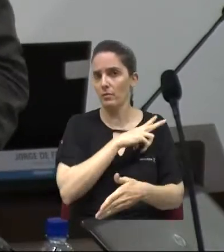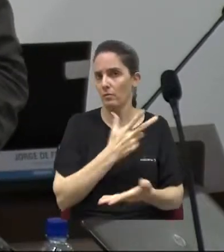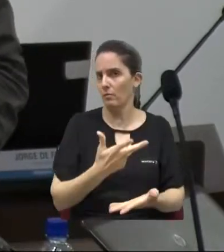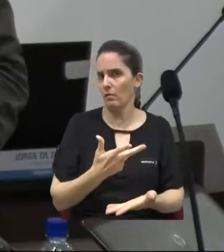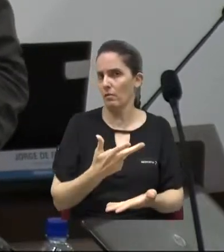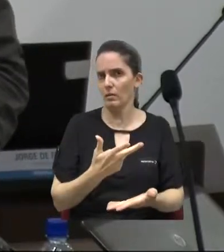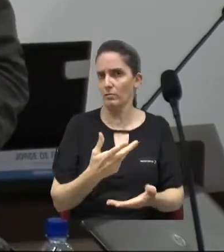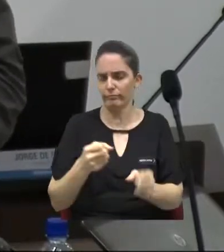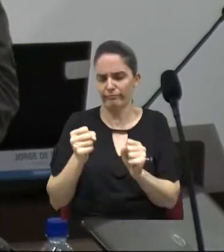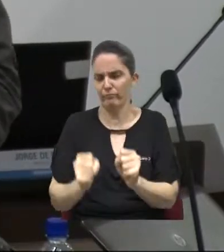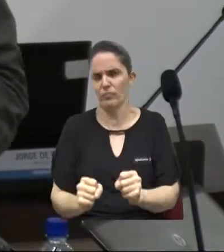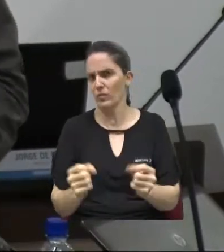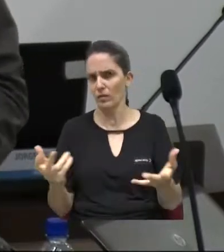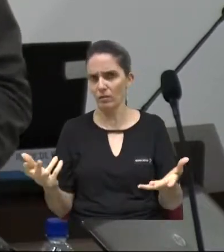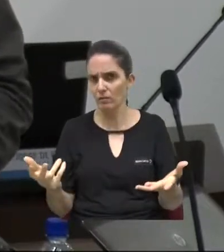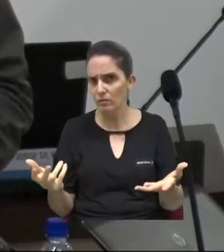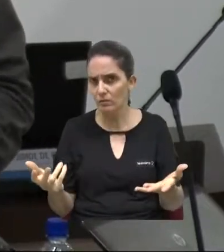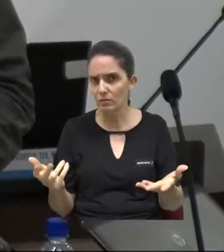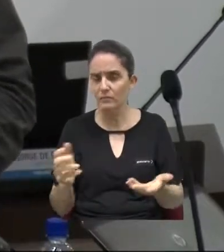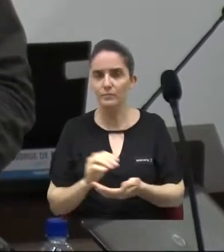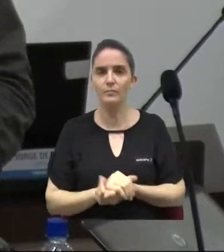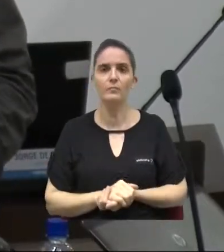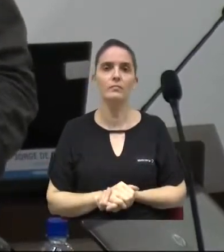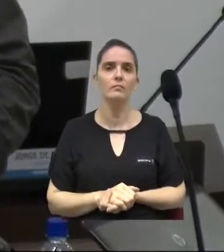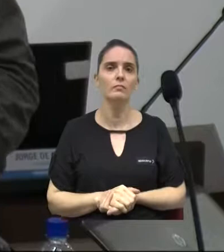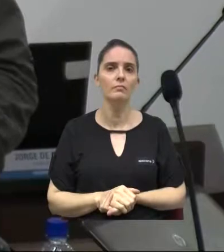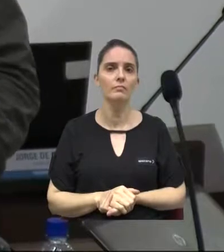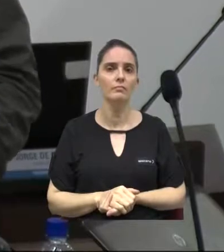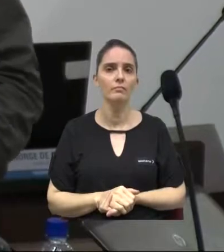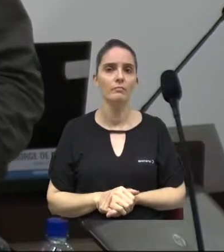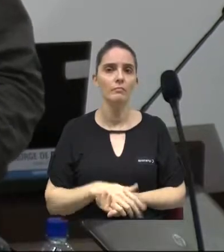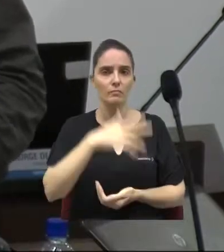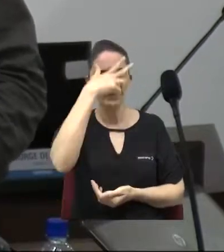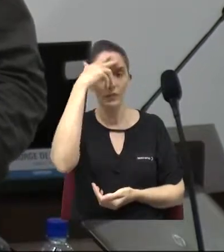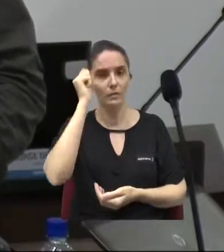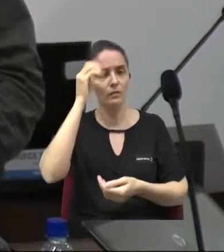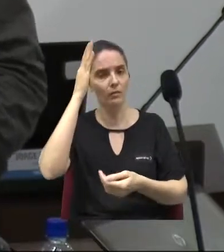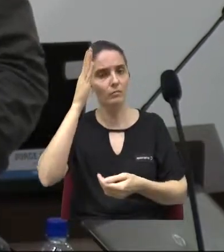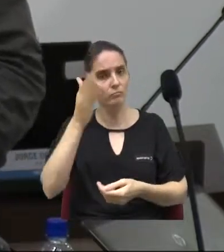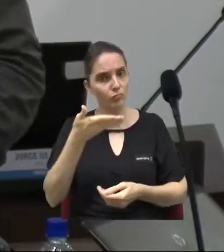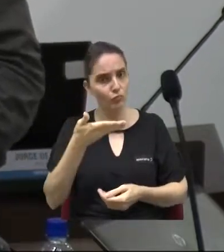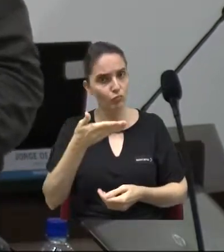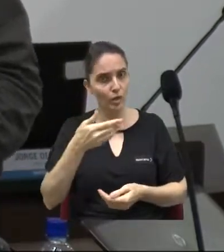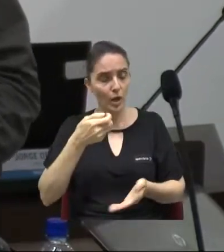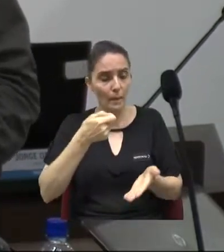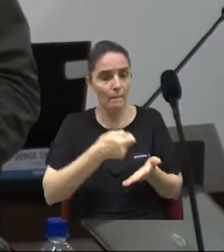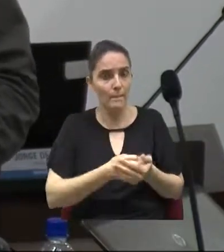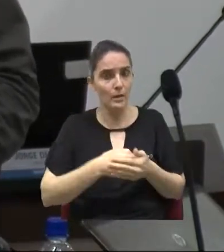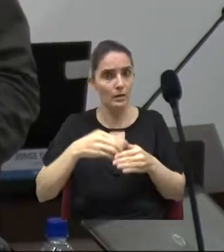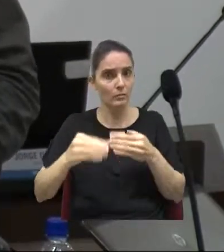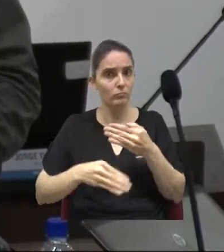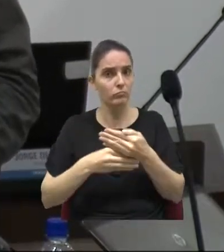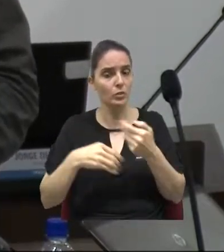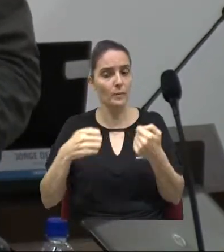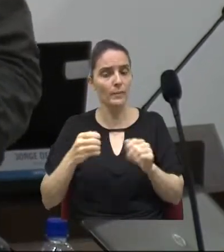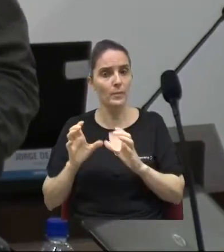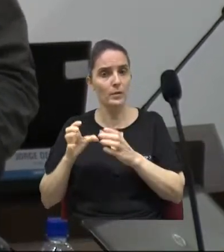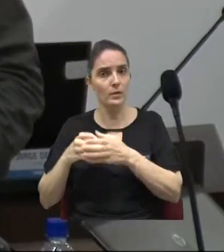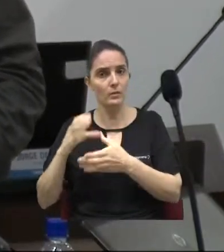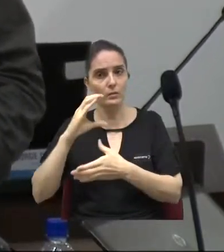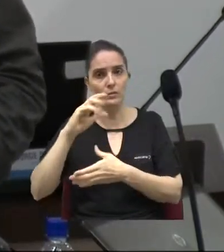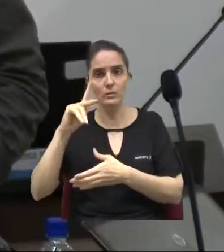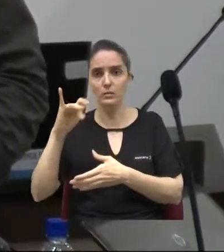pode. Já está onerando, porque já tem as verbas complementares, que eu acho que nós teríamos que investigar com uma CPI e não